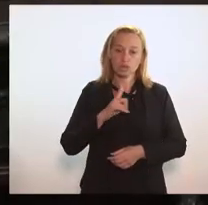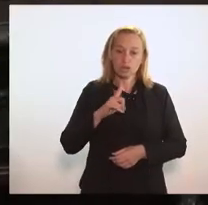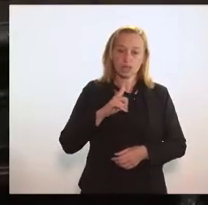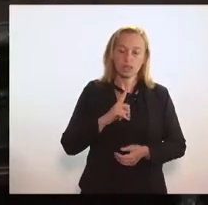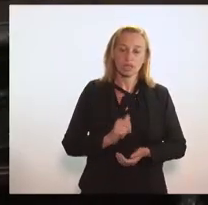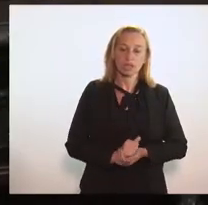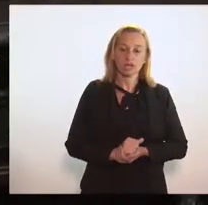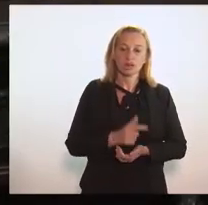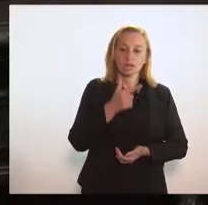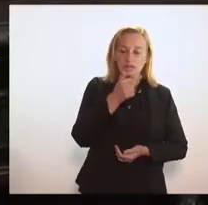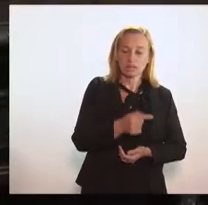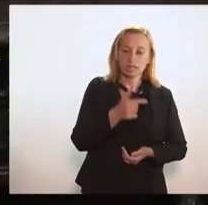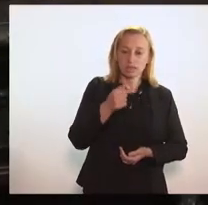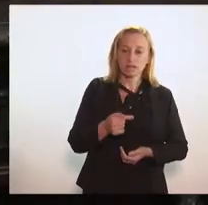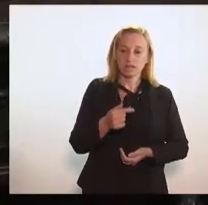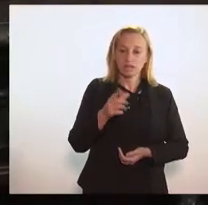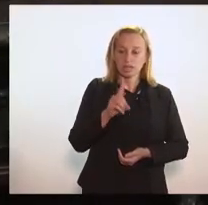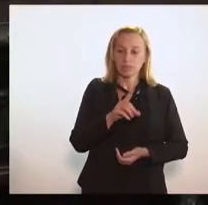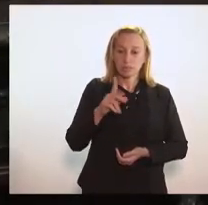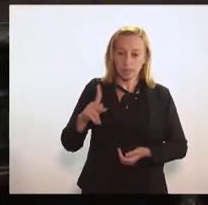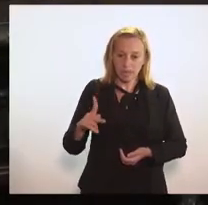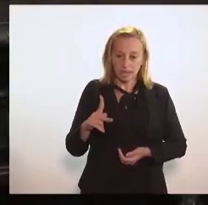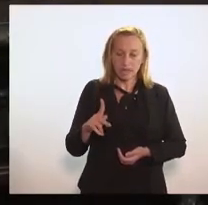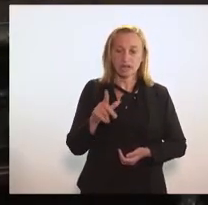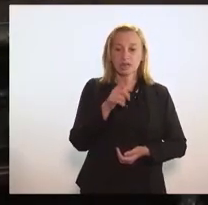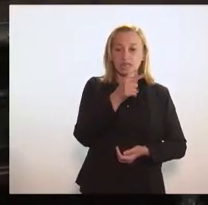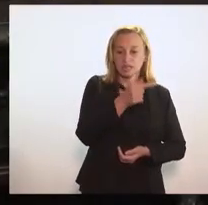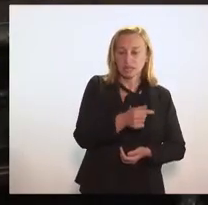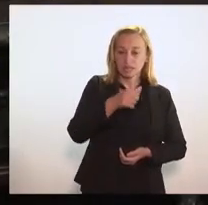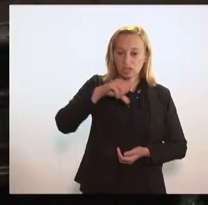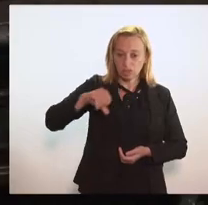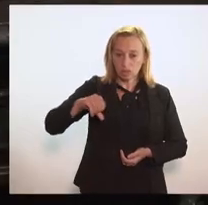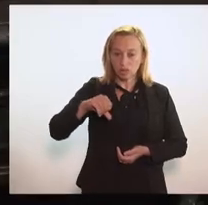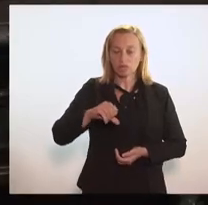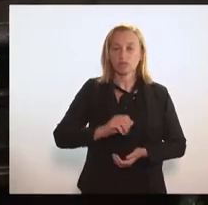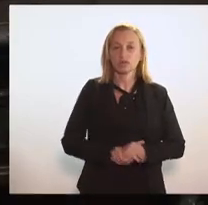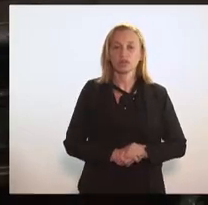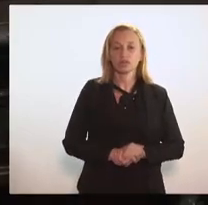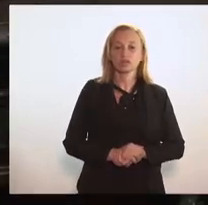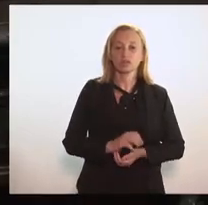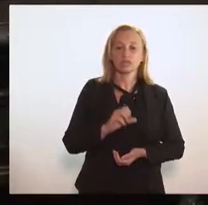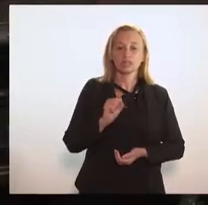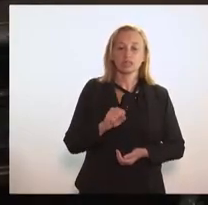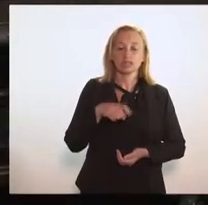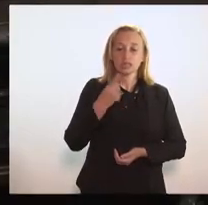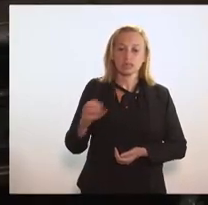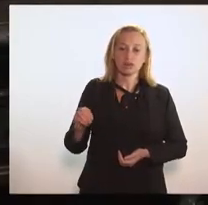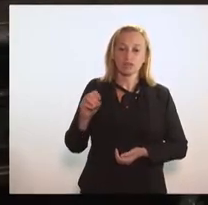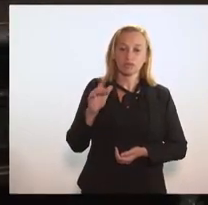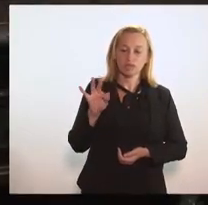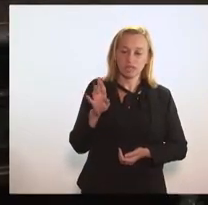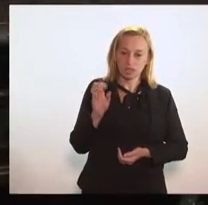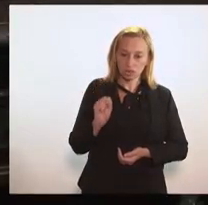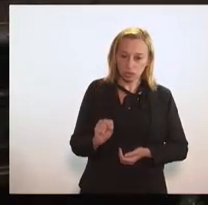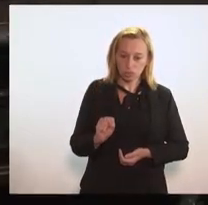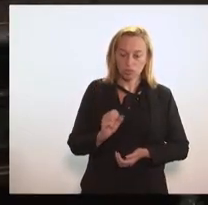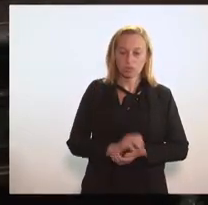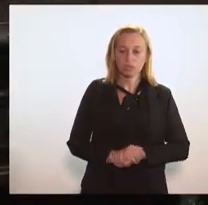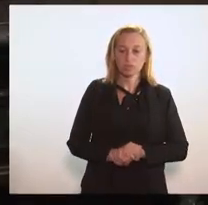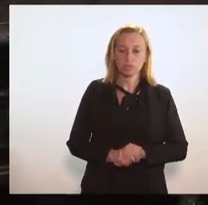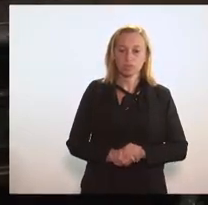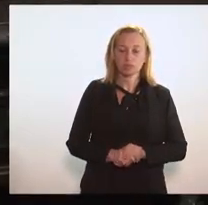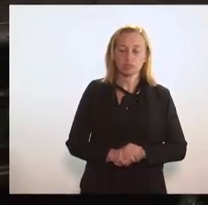a 77 de pecar aí a 79 Charitas que pegar Charitas São Francisco e região de todo tipo